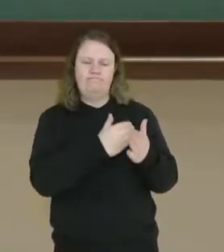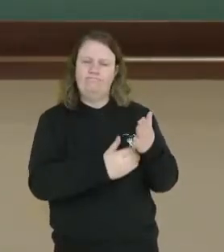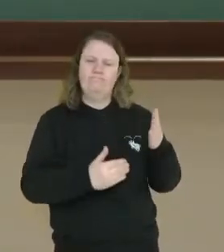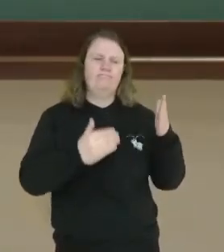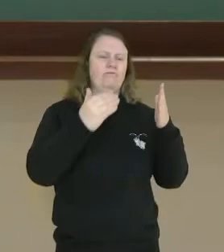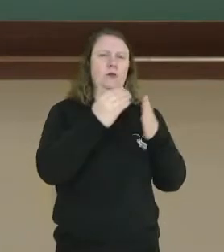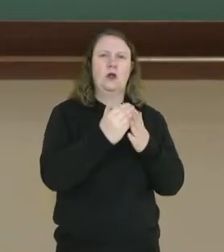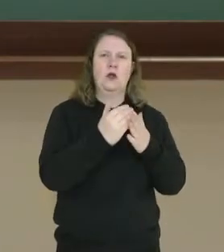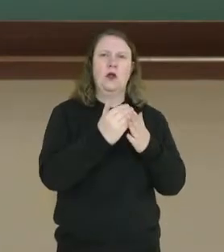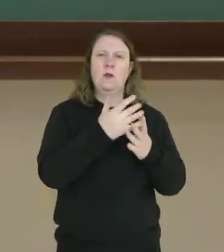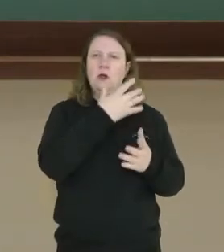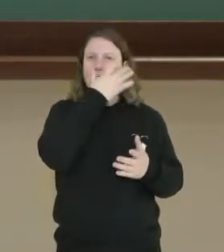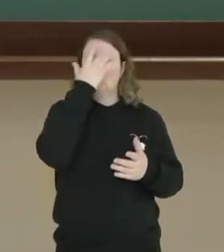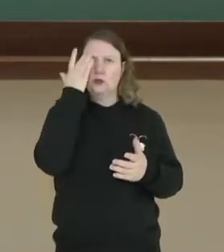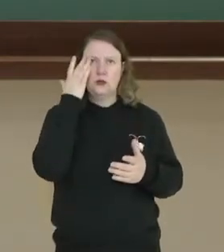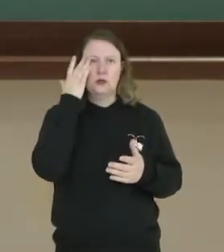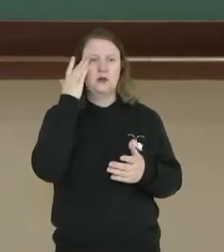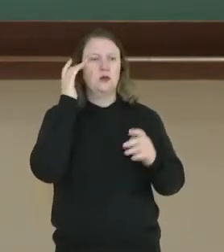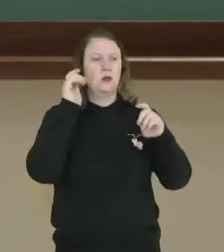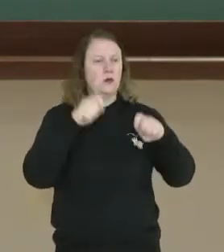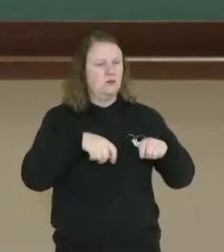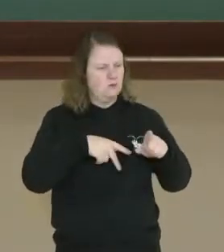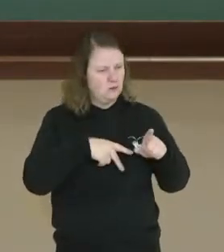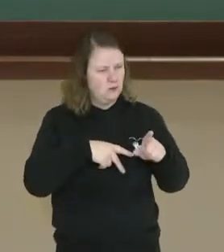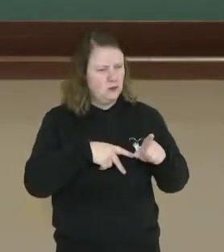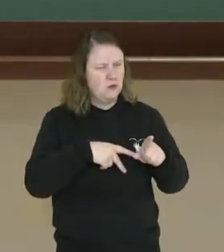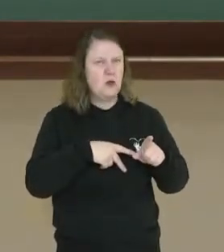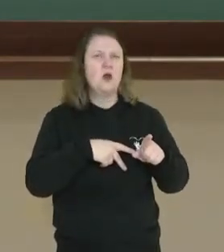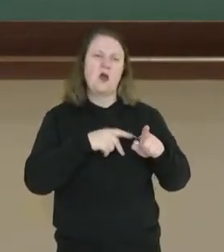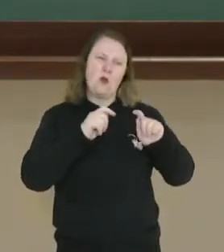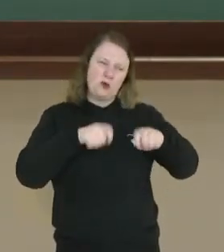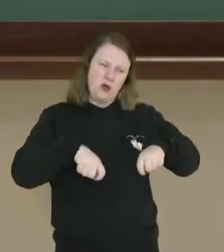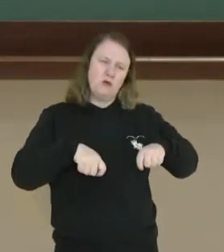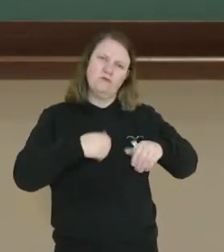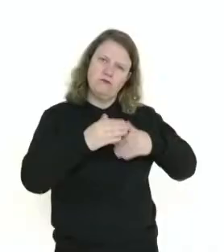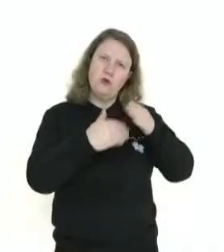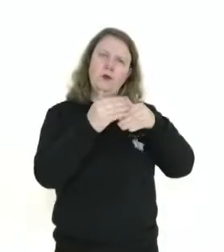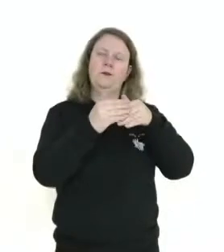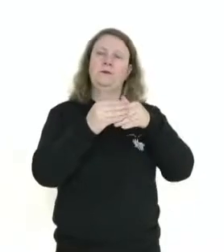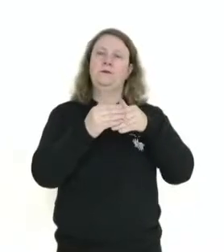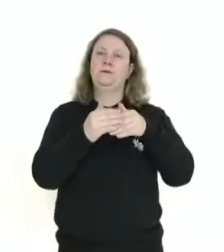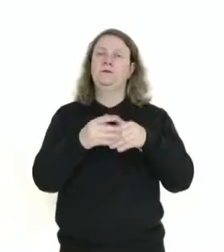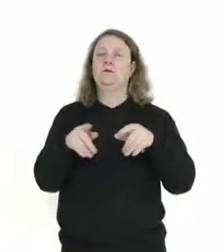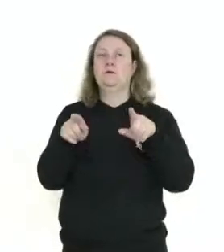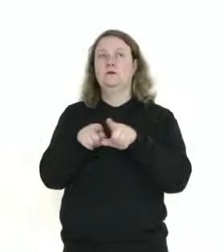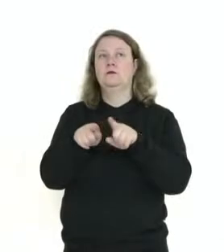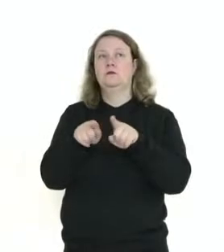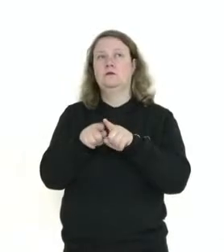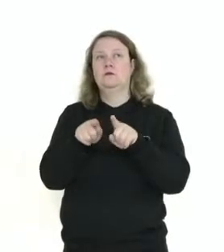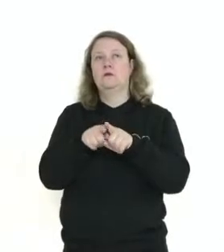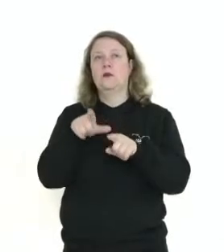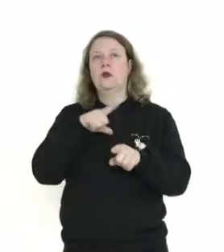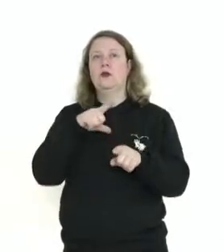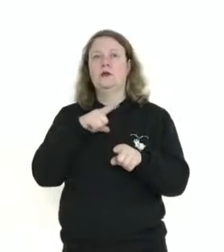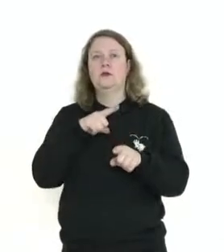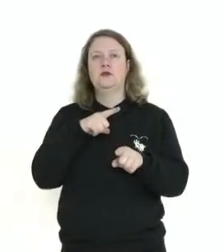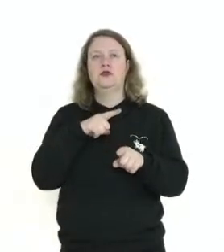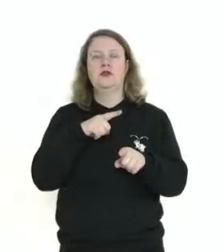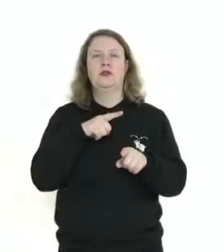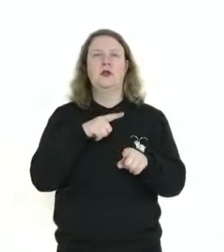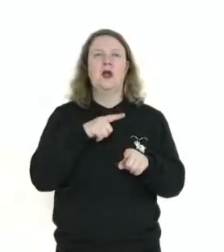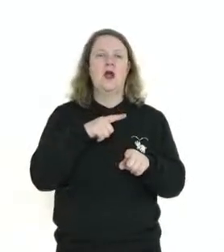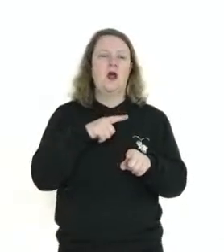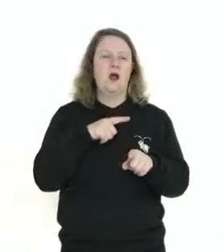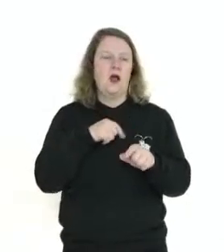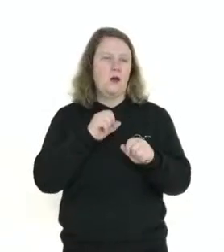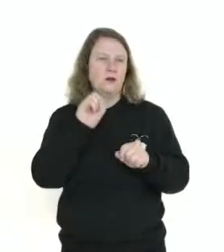Heróis, heroínas dentro dessas obras. Nós vamos ver que em verso e prosa louvaram-se as